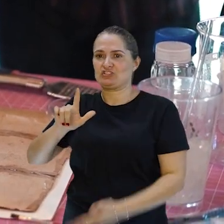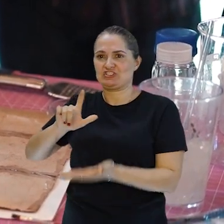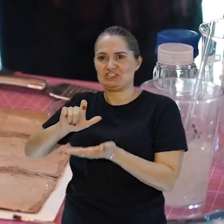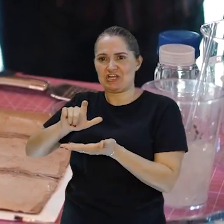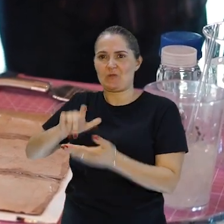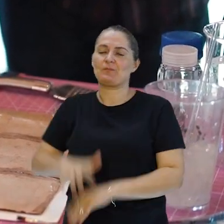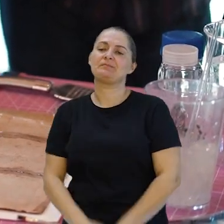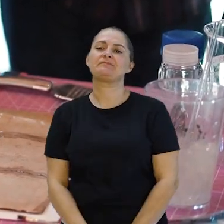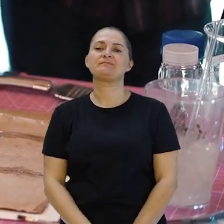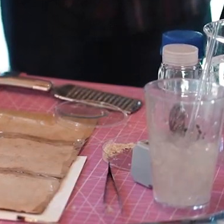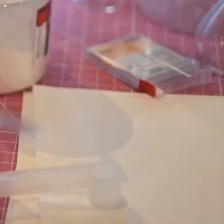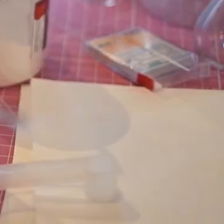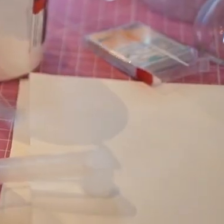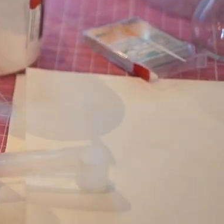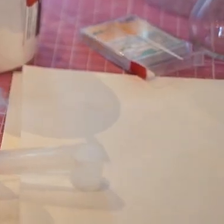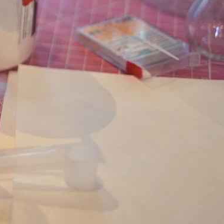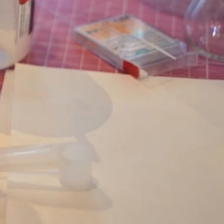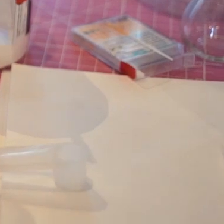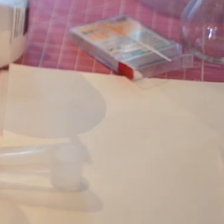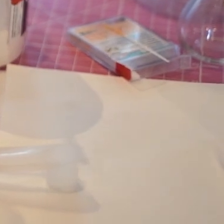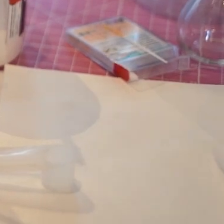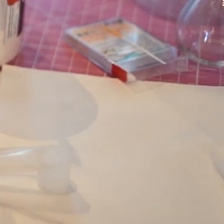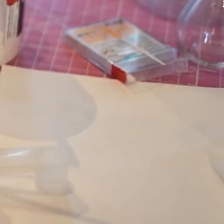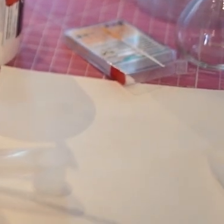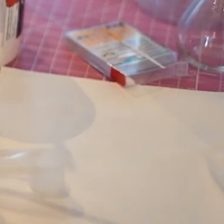álcool em gel.